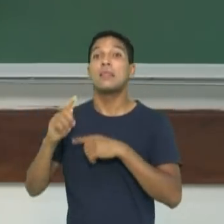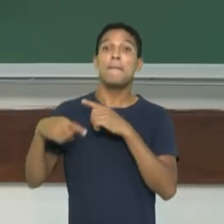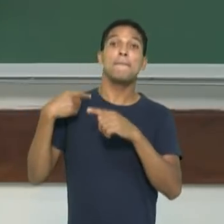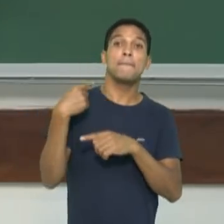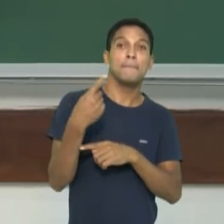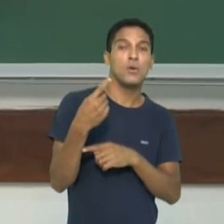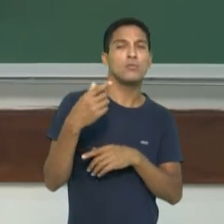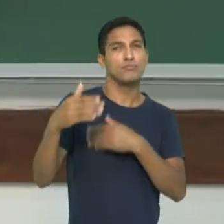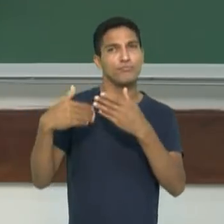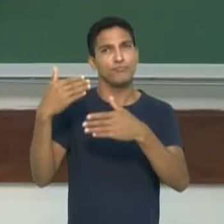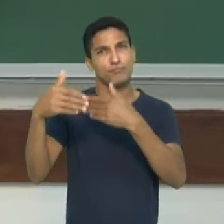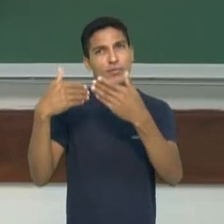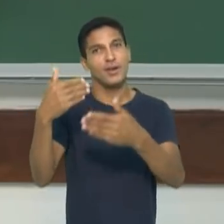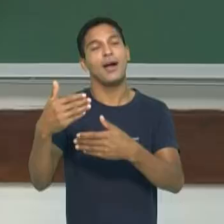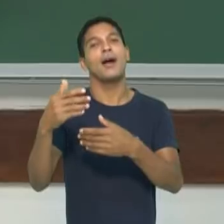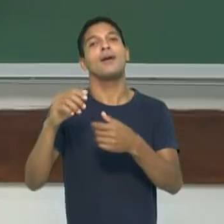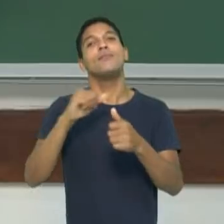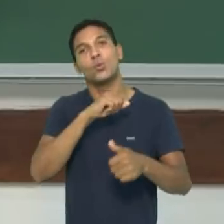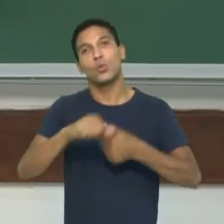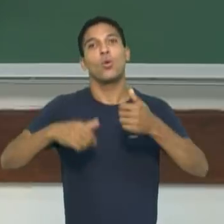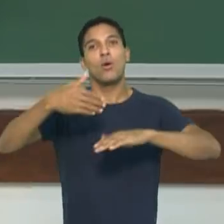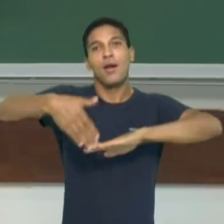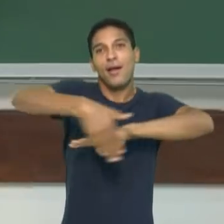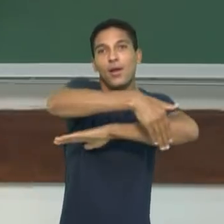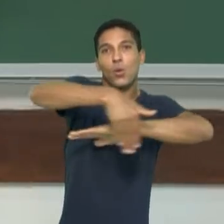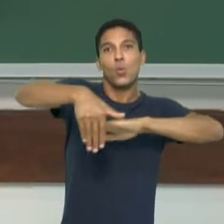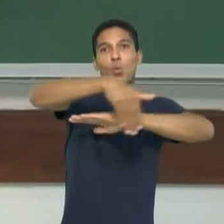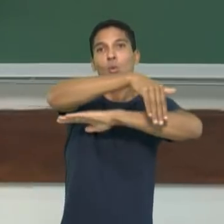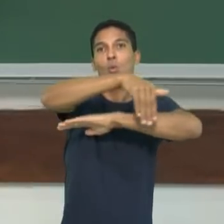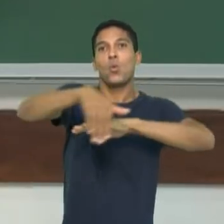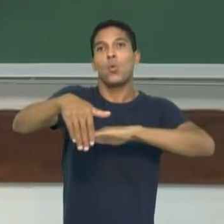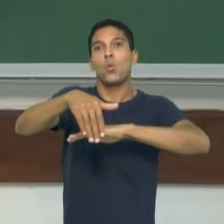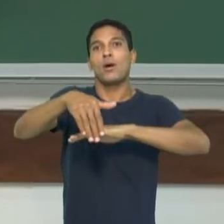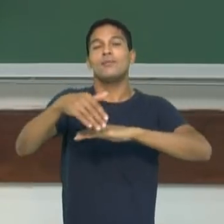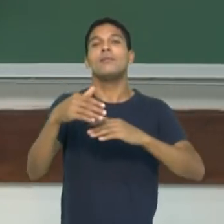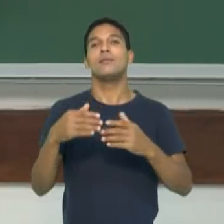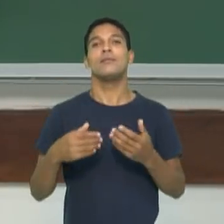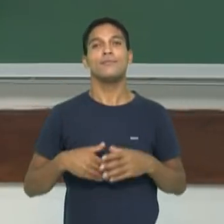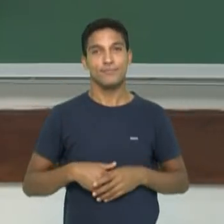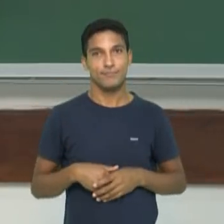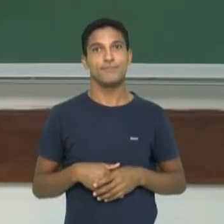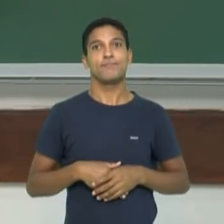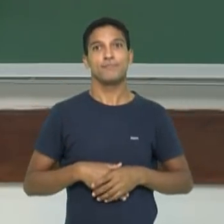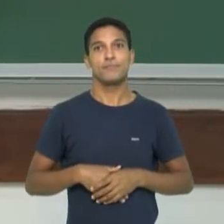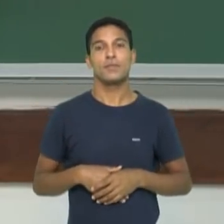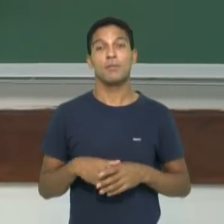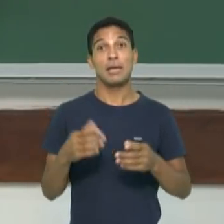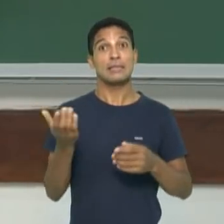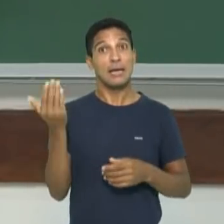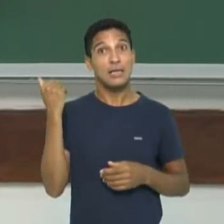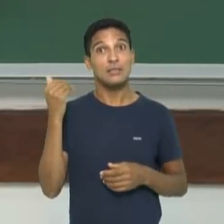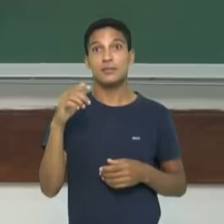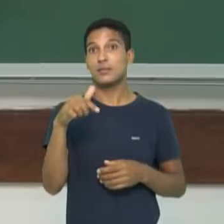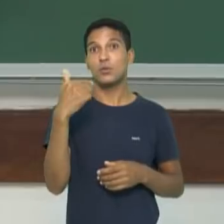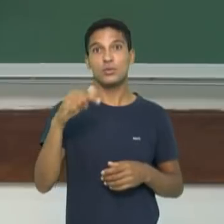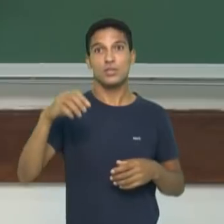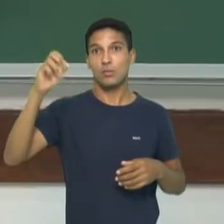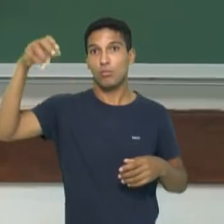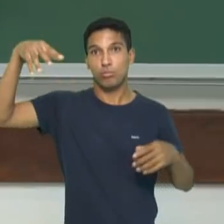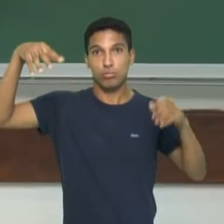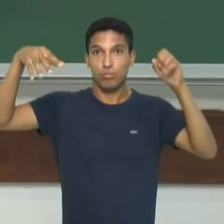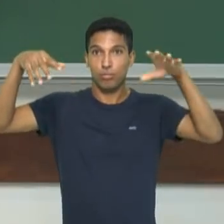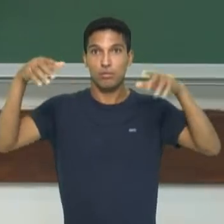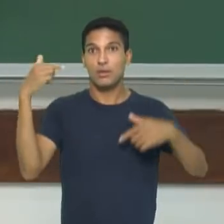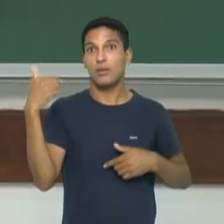hoje no nosso dia a dia nós não damos às vezes muita atenção, eles não tinham. Não é o saneamento básico, a luz